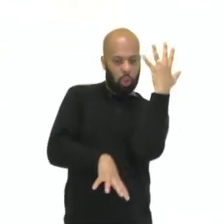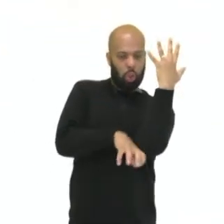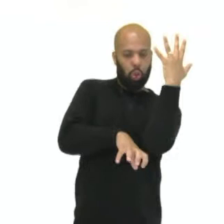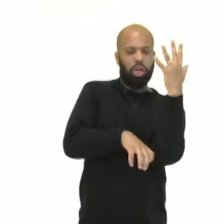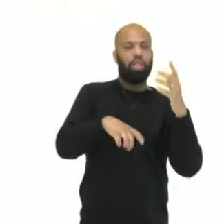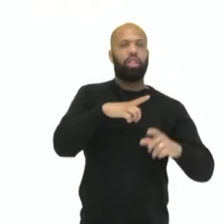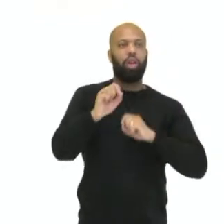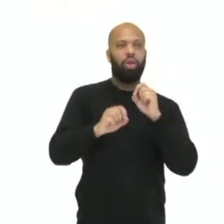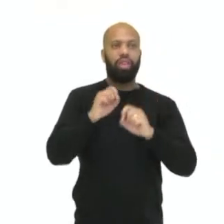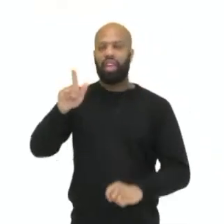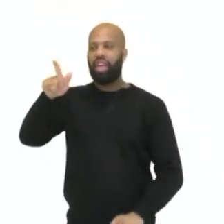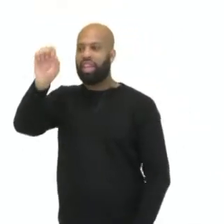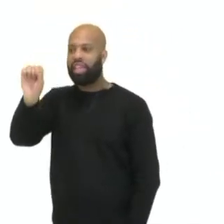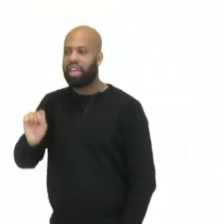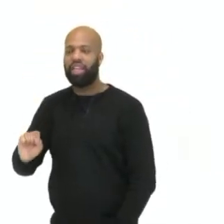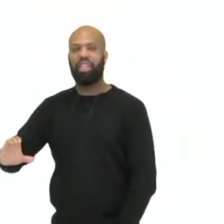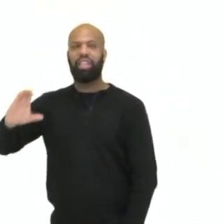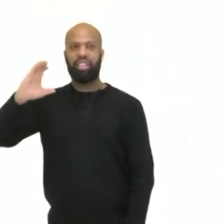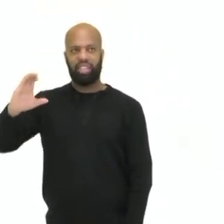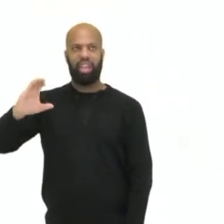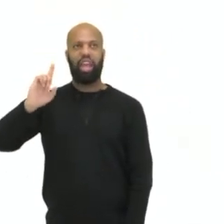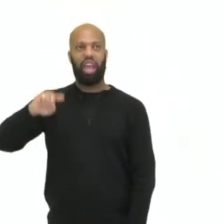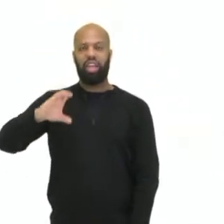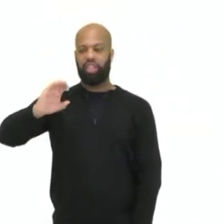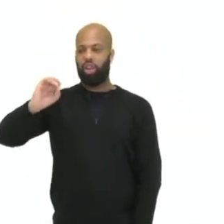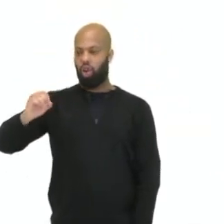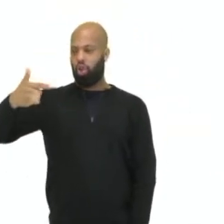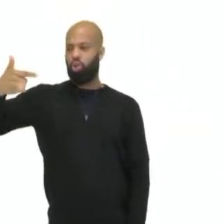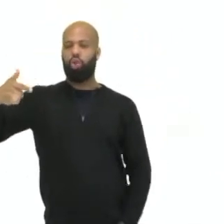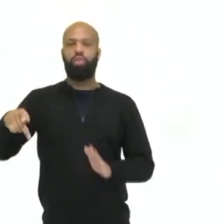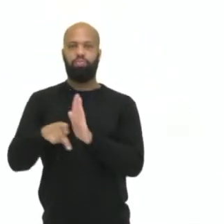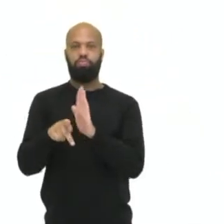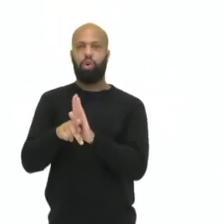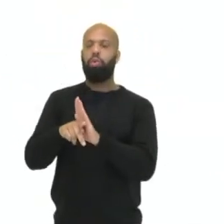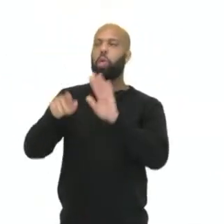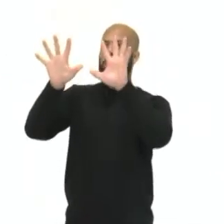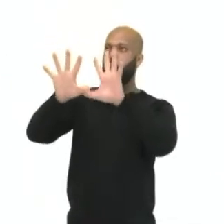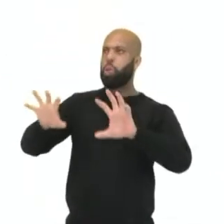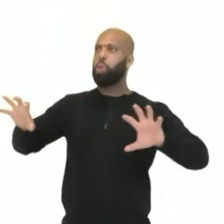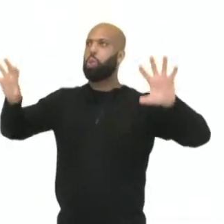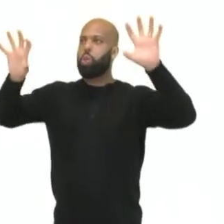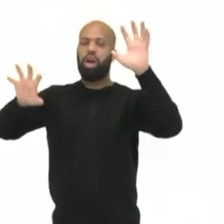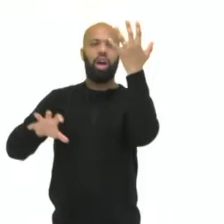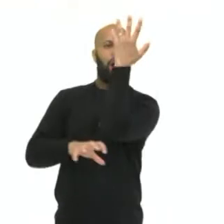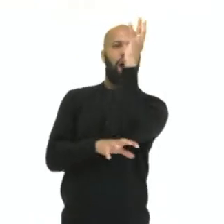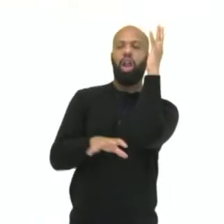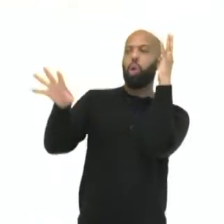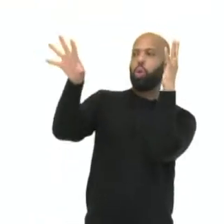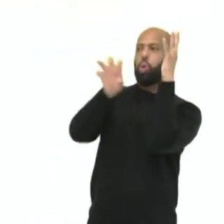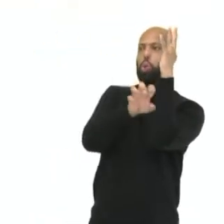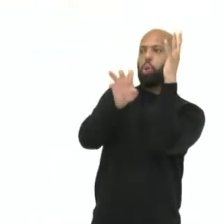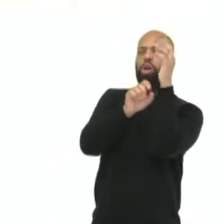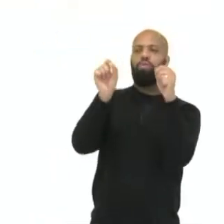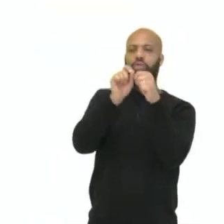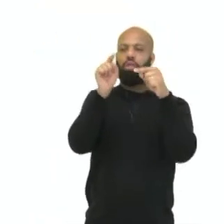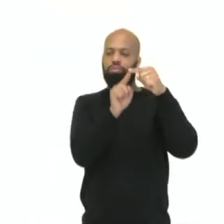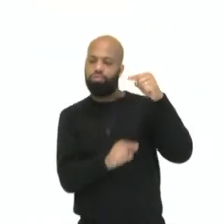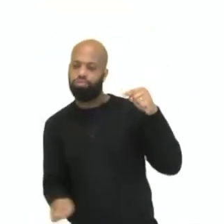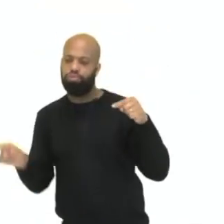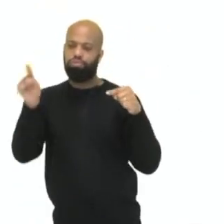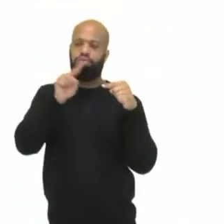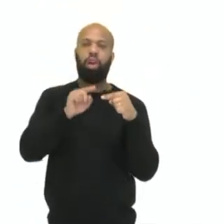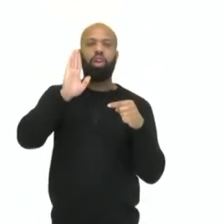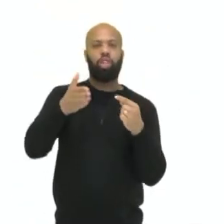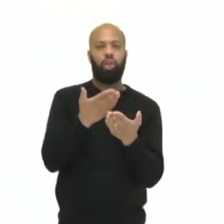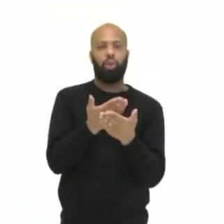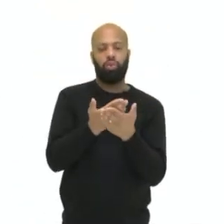esse gás carbônico, esse dióxido de carbono da atmosfera, onde que ela absorve, faz todo o processo de conversão que você já estudou lá